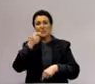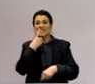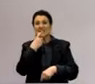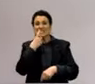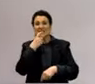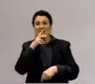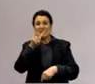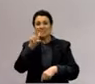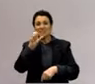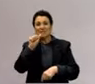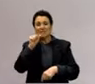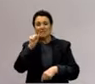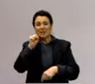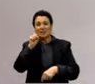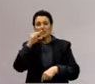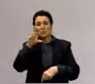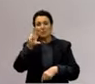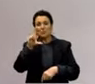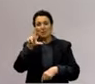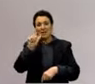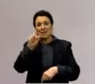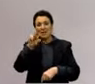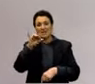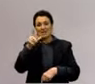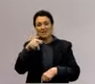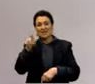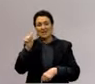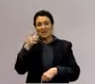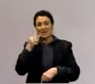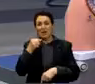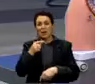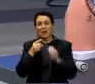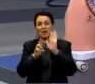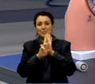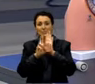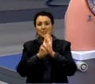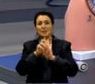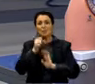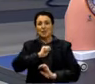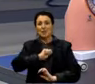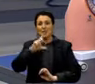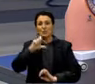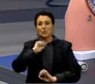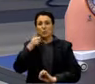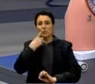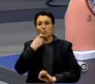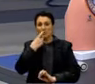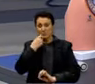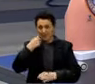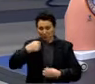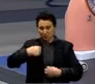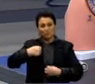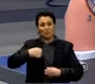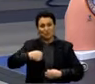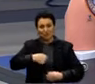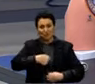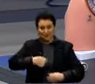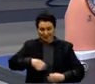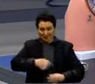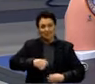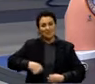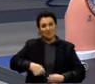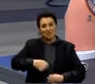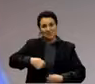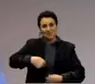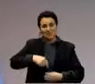sanguíneos, representados na cor azul e vermelha. É altamente vascularizada, porque aqui os